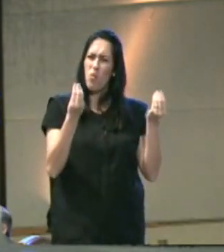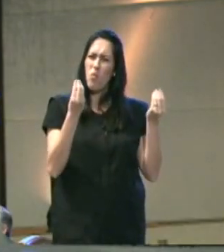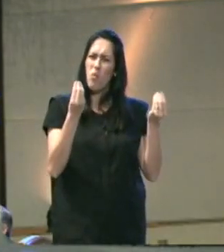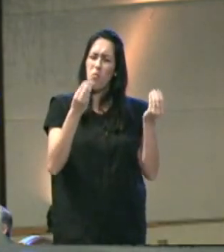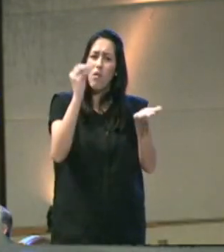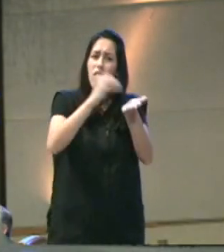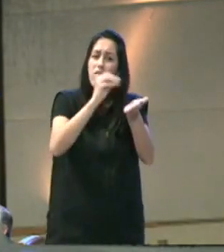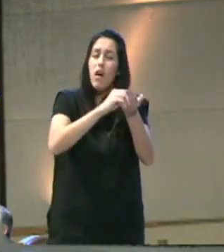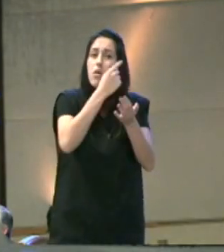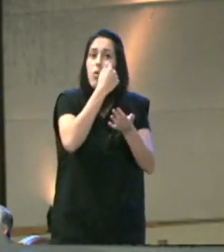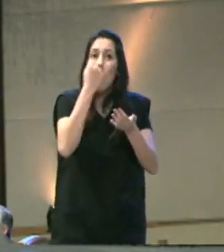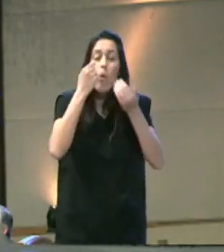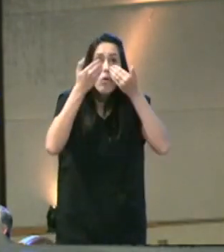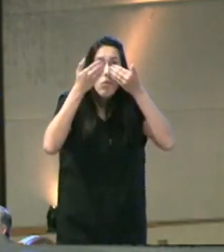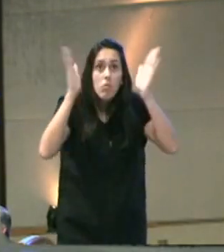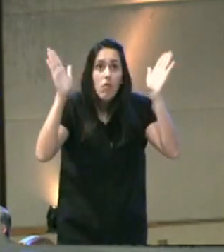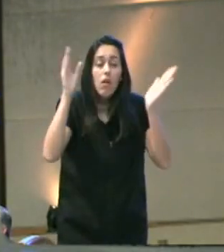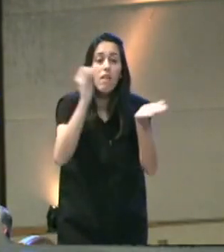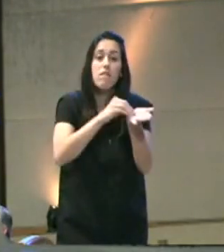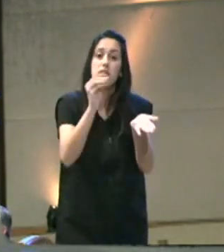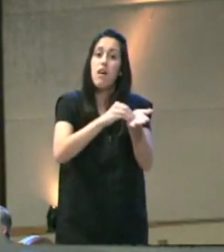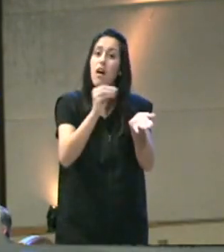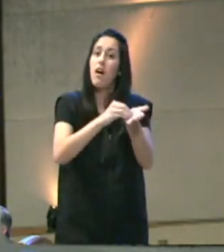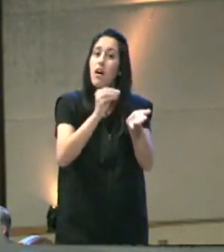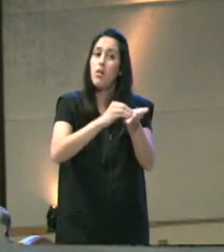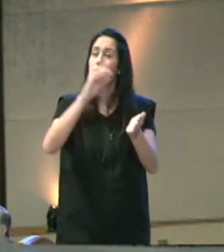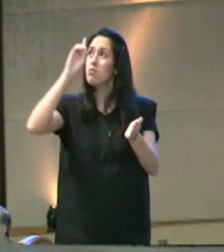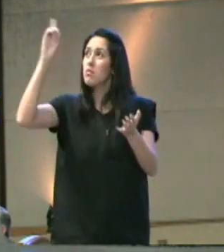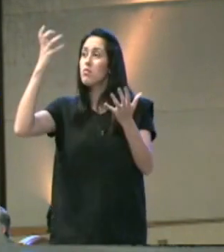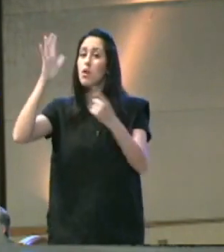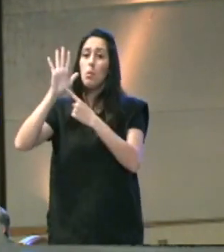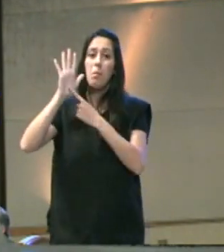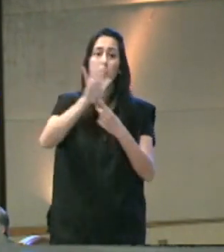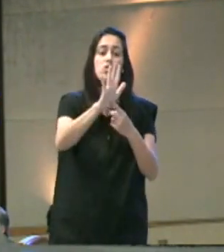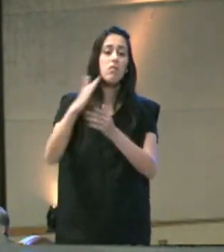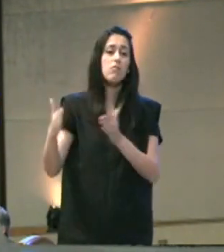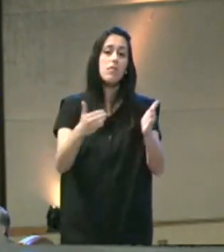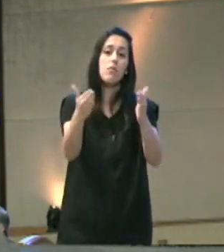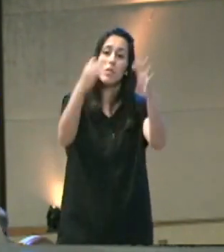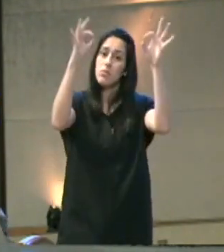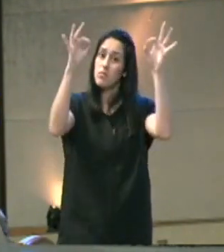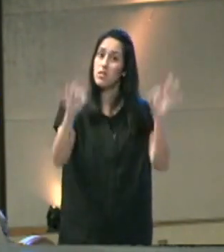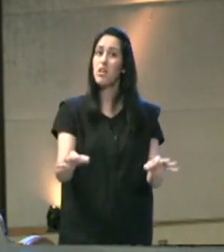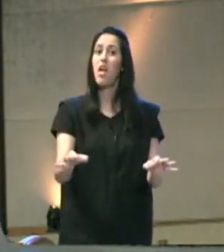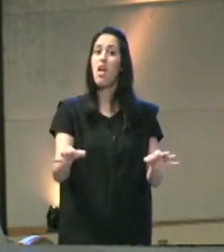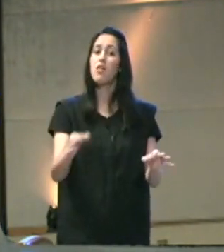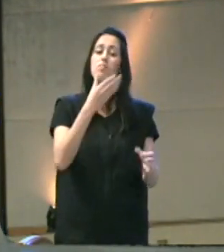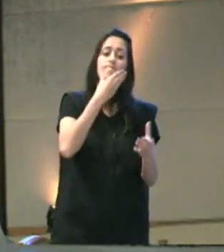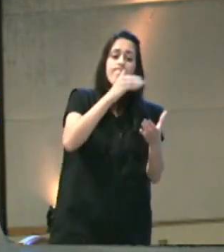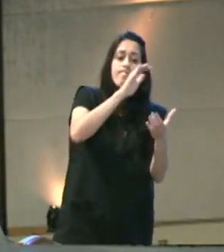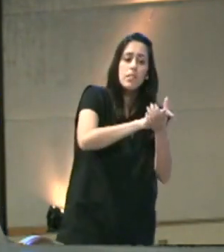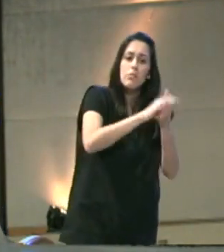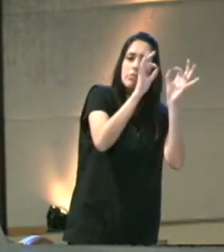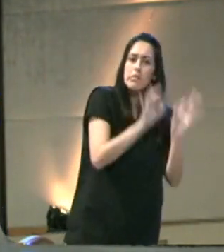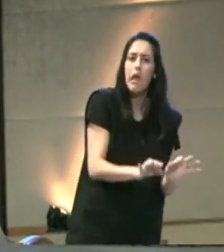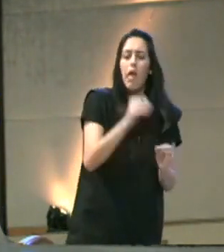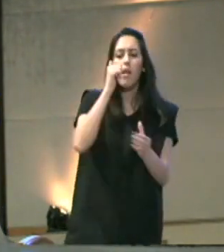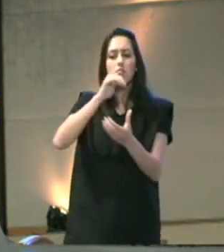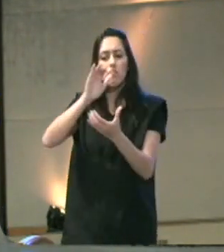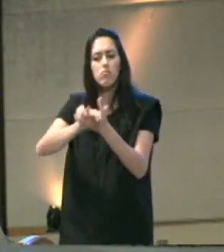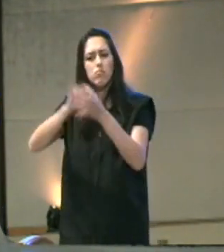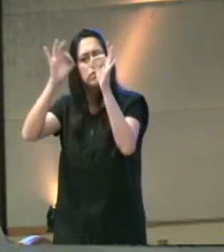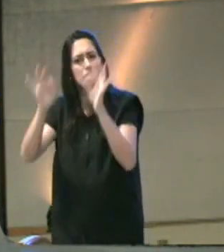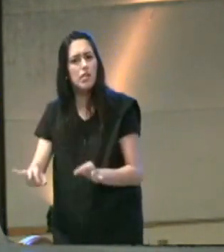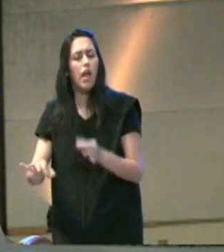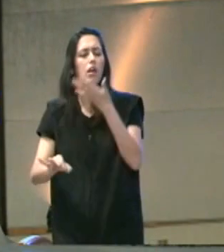os teus olhos para você enxergar o meu caminho, o jeito de ser marido, o jeito de ser esposa, o jeito de